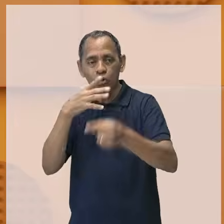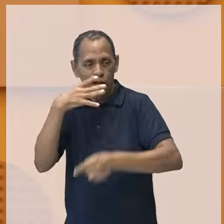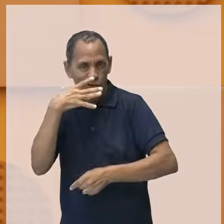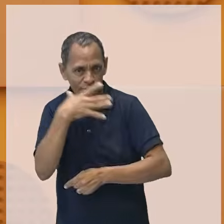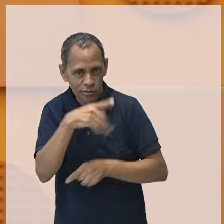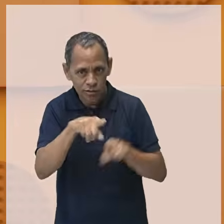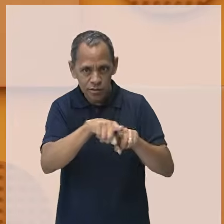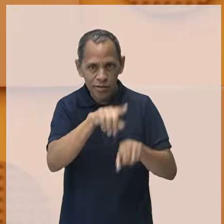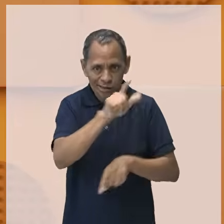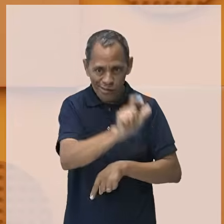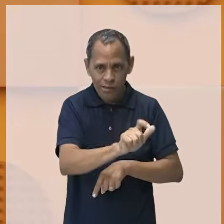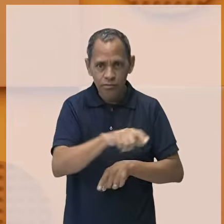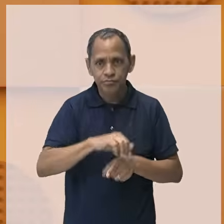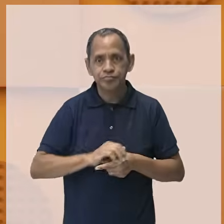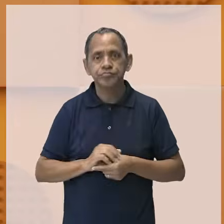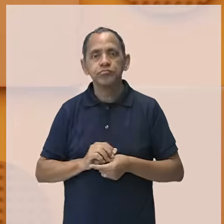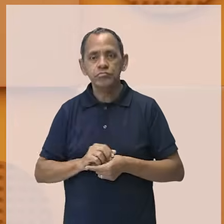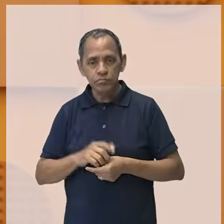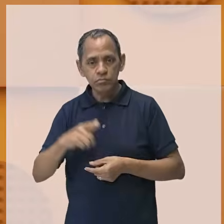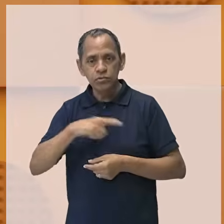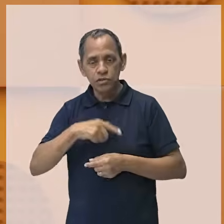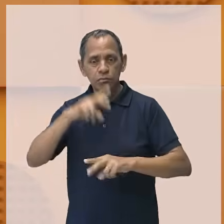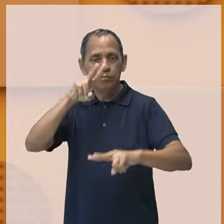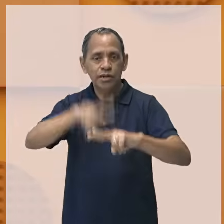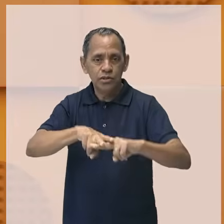né, de acordo com o que ele estava sendo acusado.